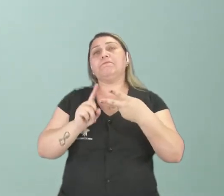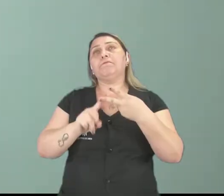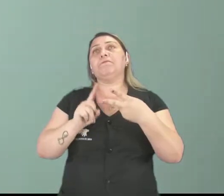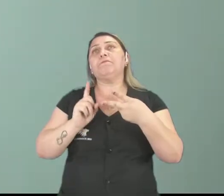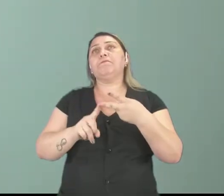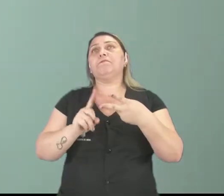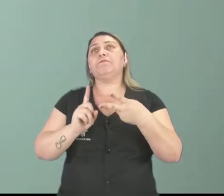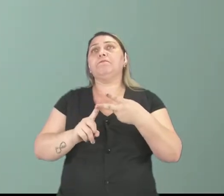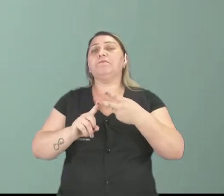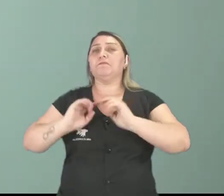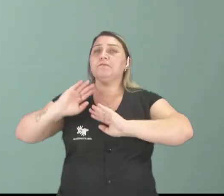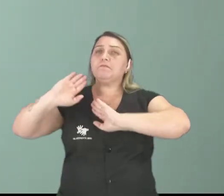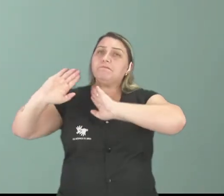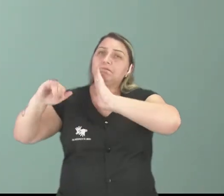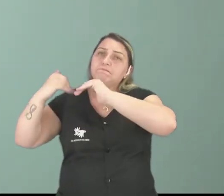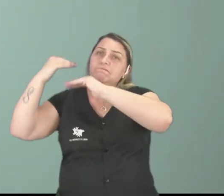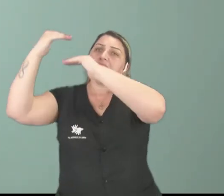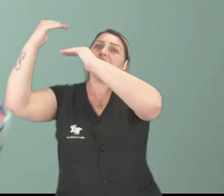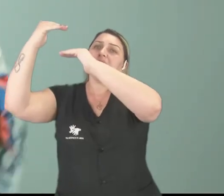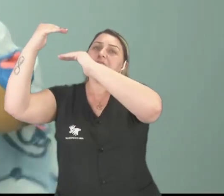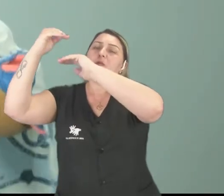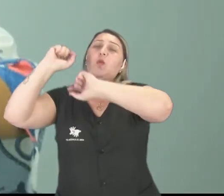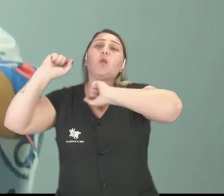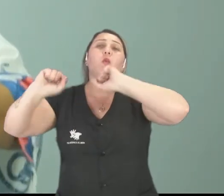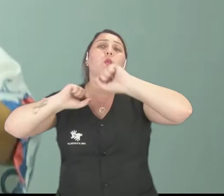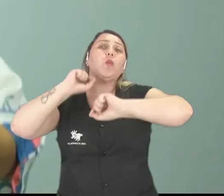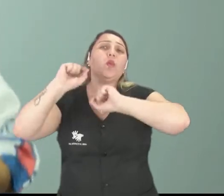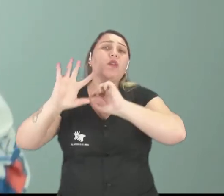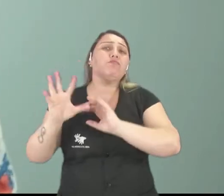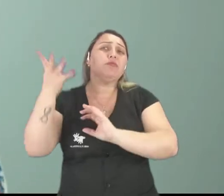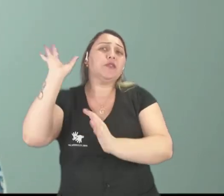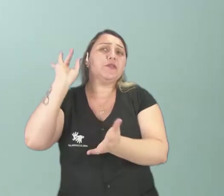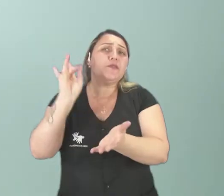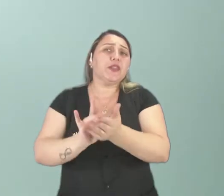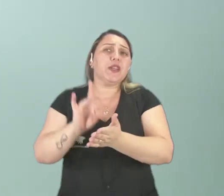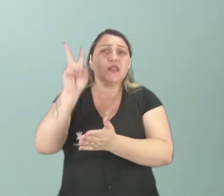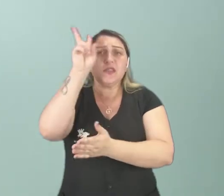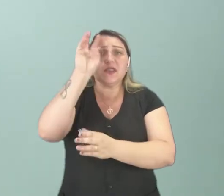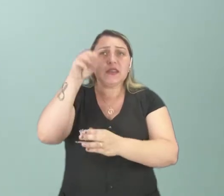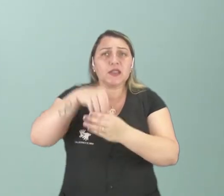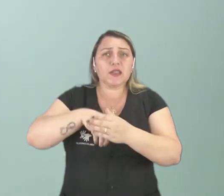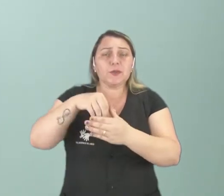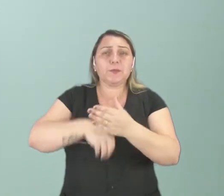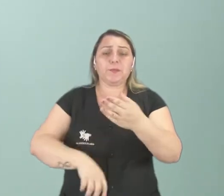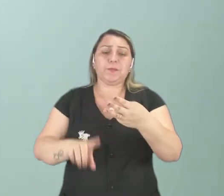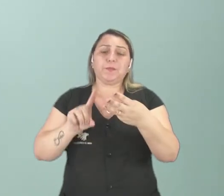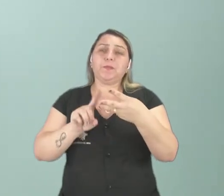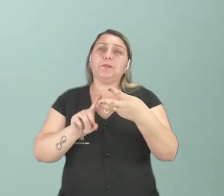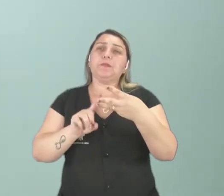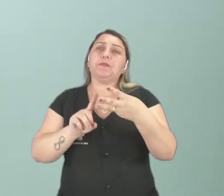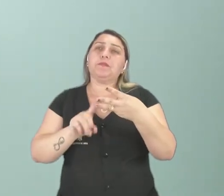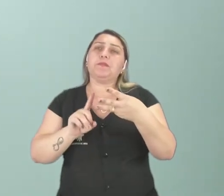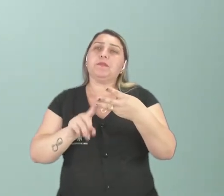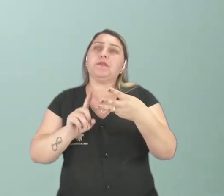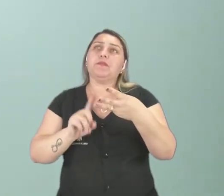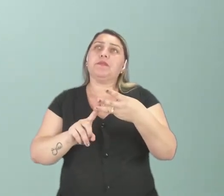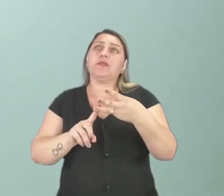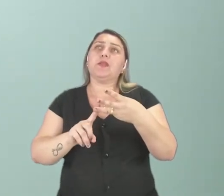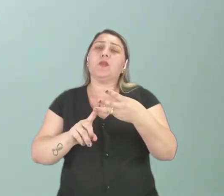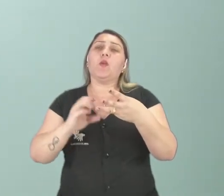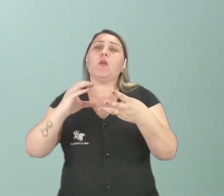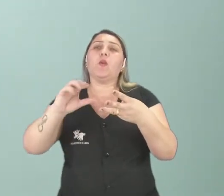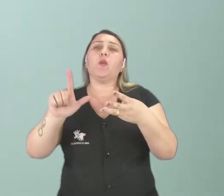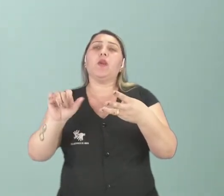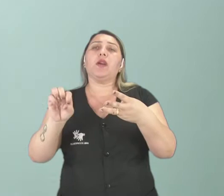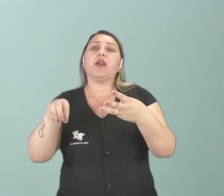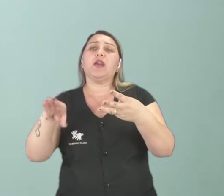o desenvolvimento, tá? O que acontece de fato na história. Terceiro, nós temos o clímax,